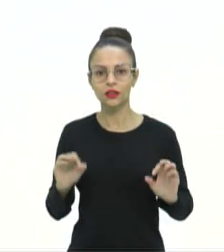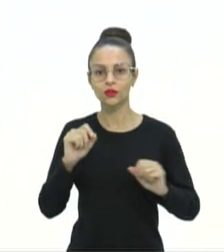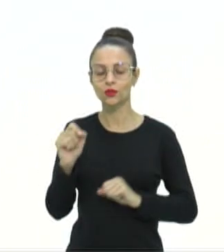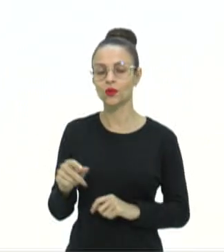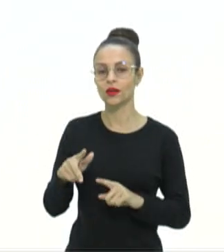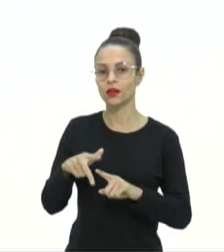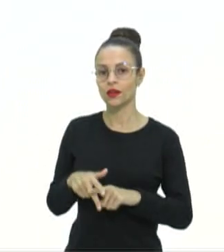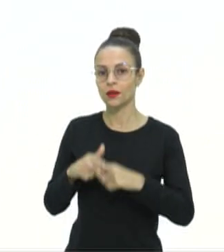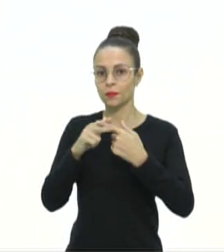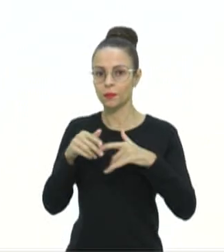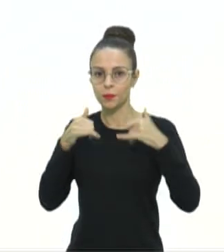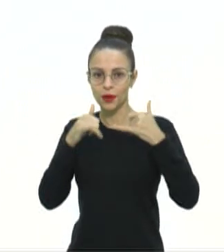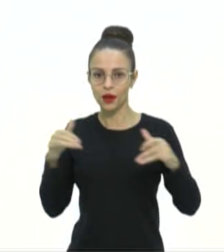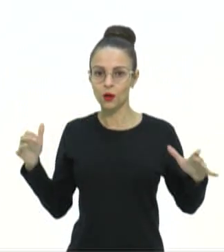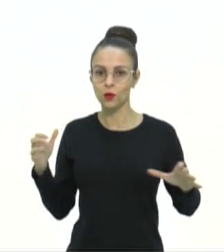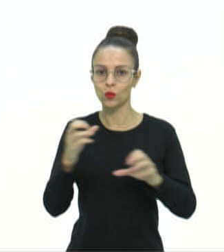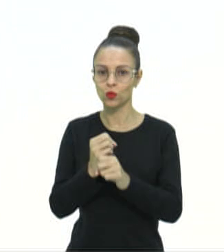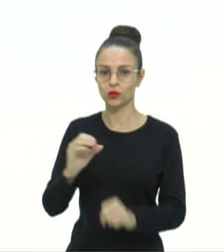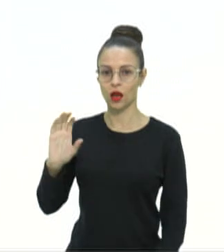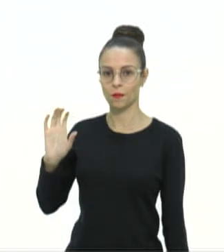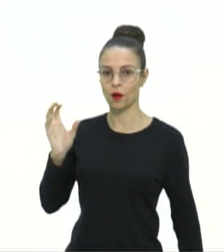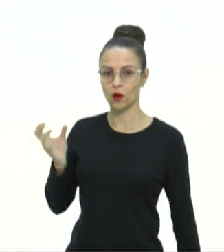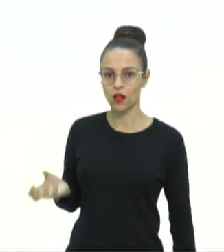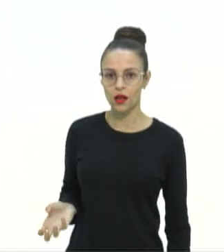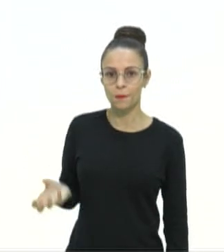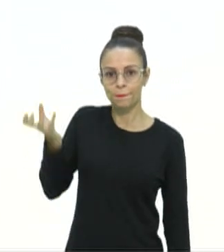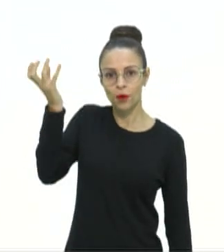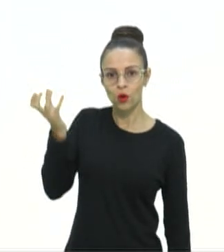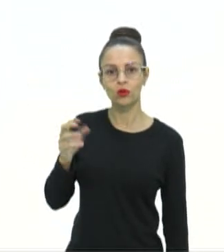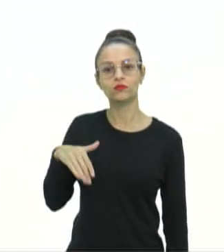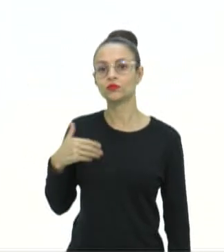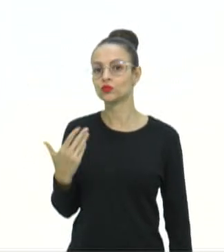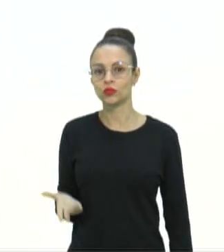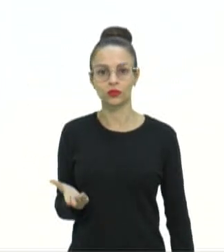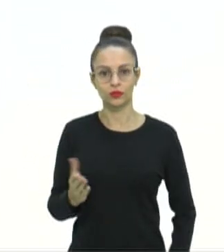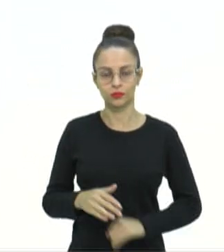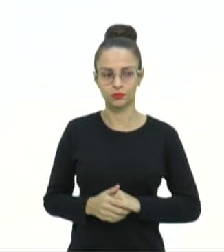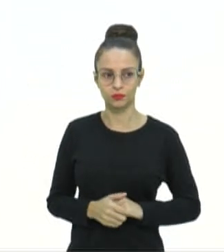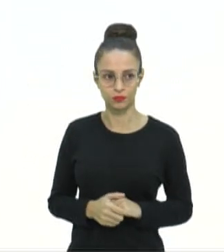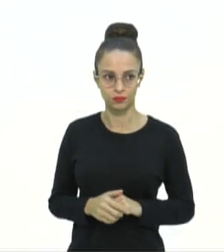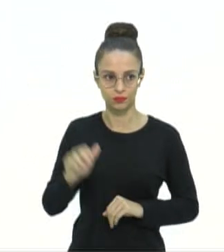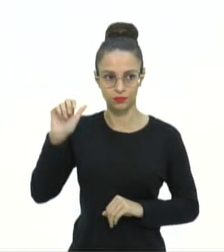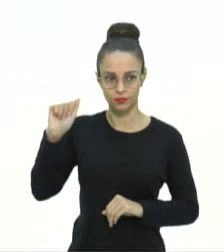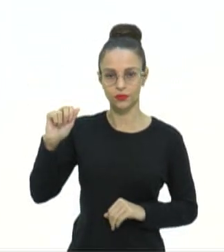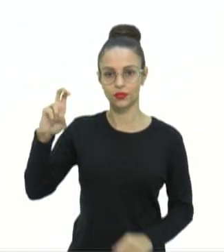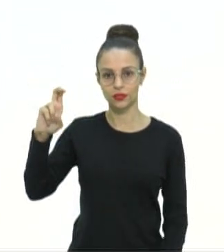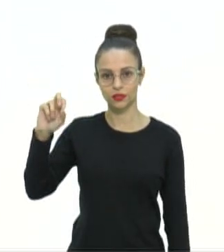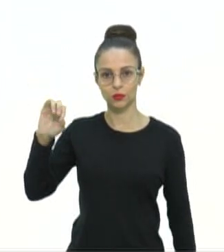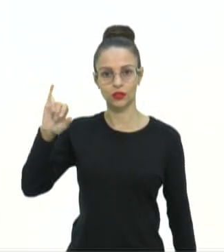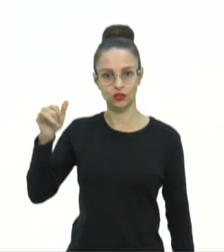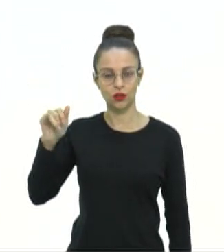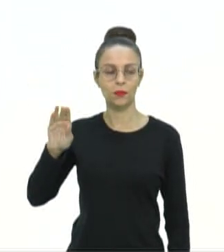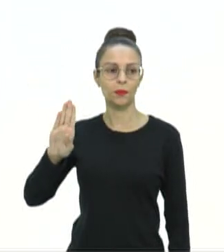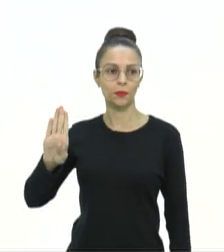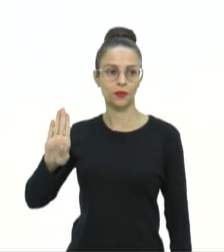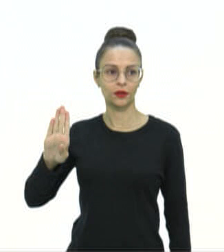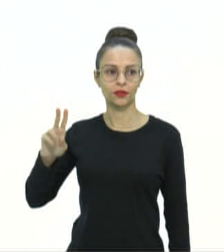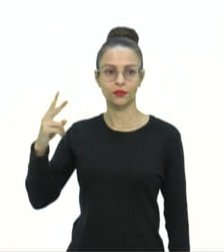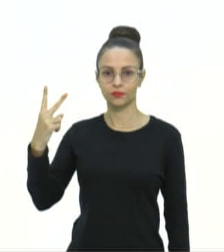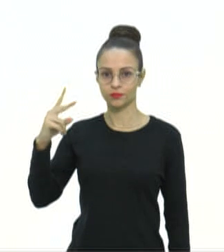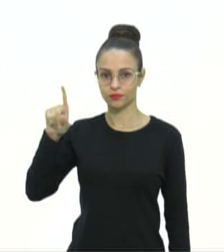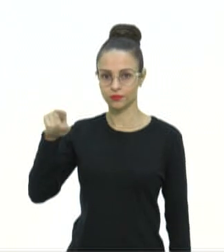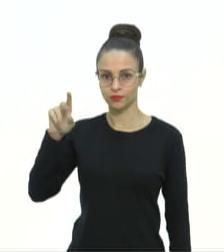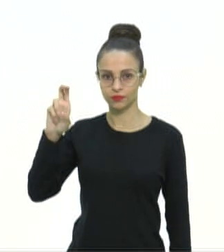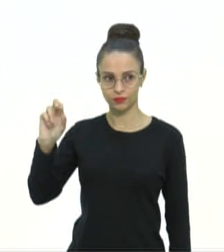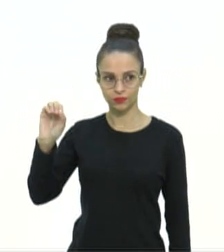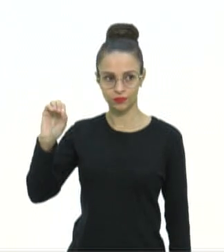energia mecânica total da bola durante o lançamento é: item A, 50 joule; item B,